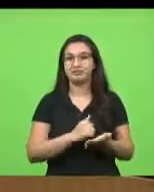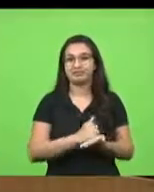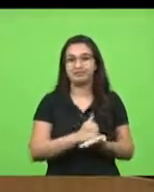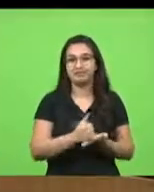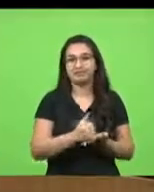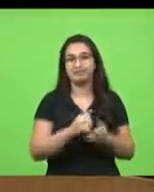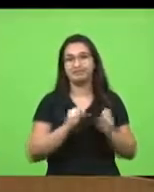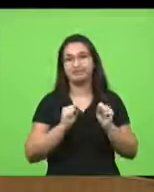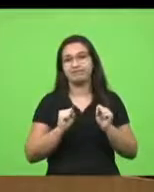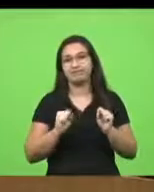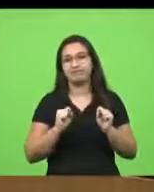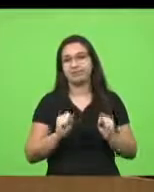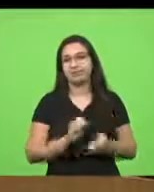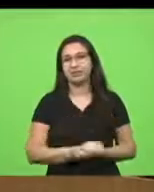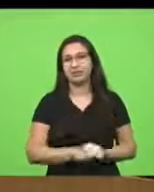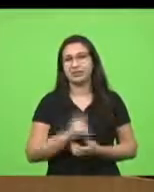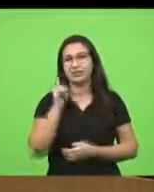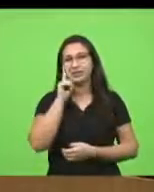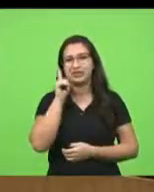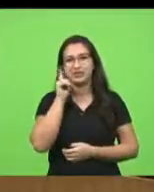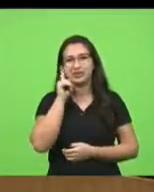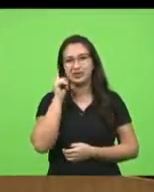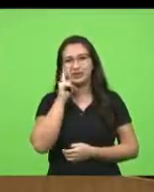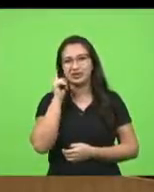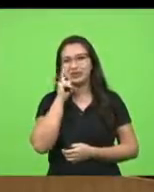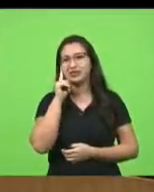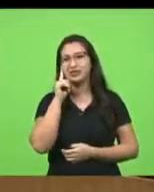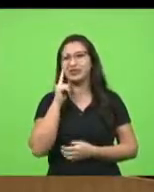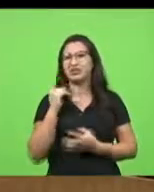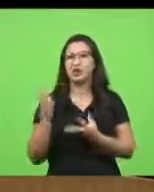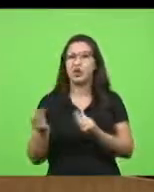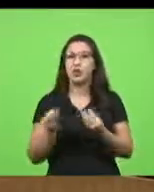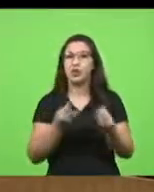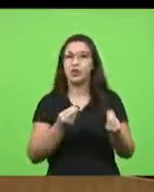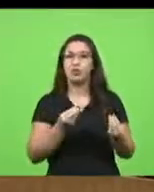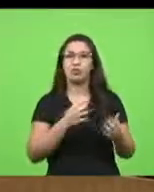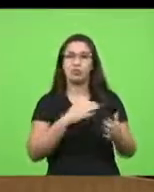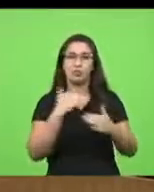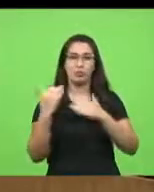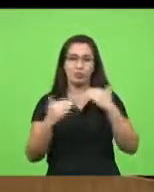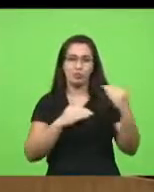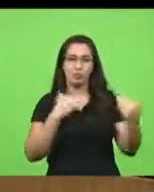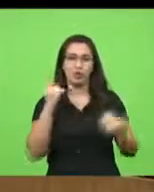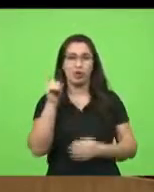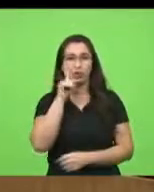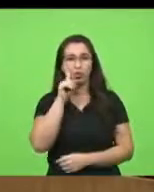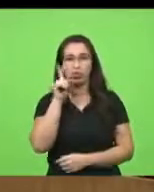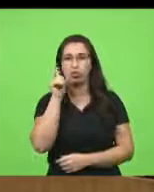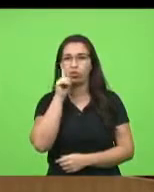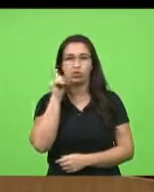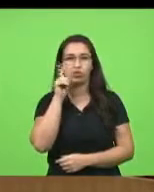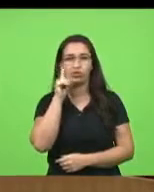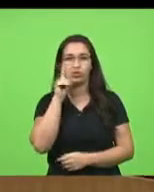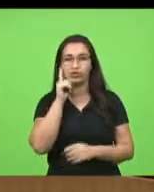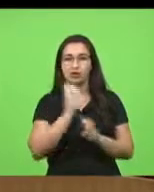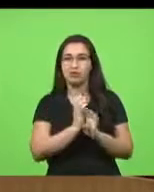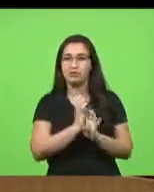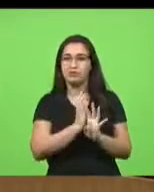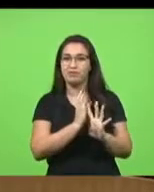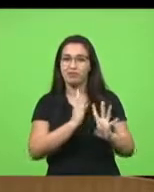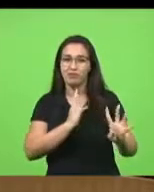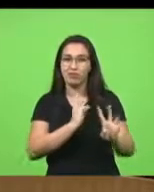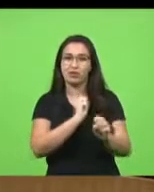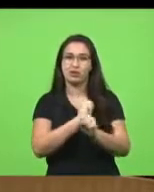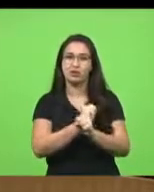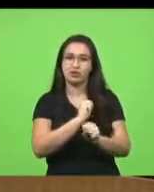após dia com recordes e recordes de mortes, de internação, de fila de espera por leitos